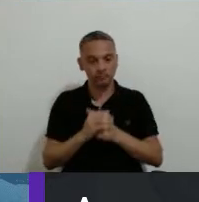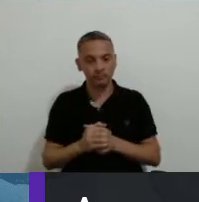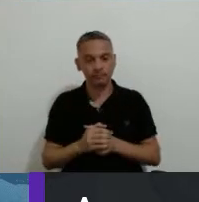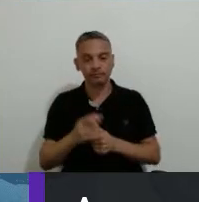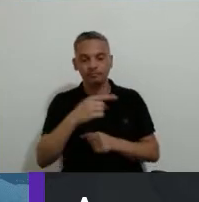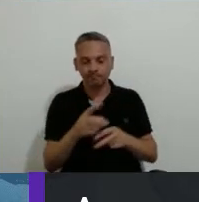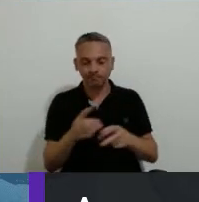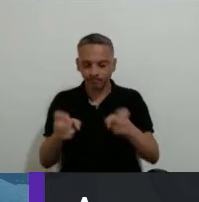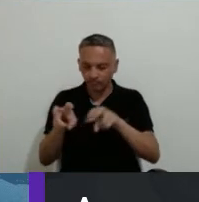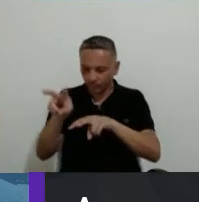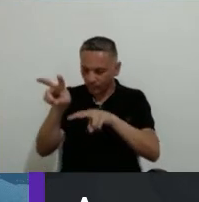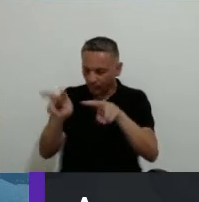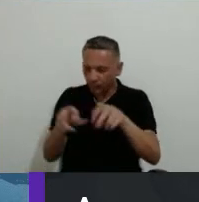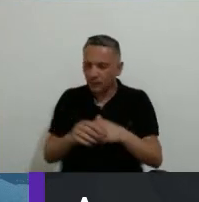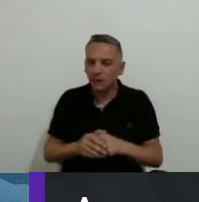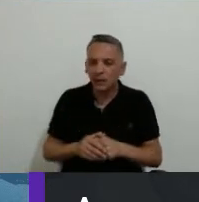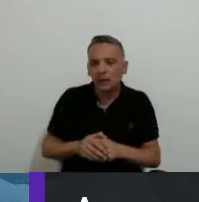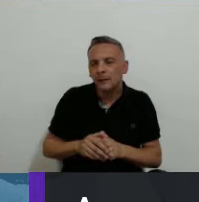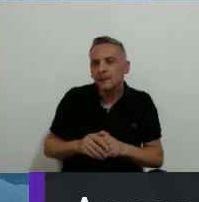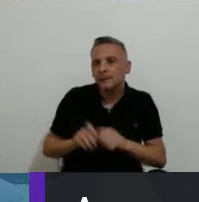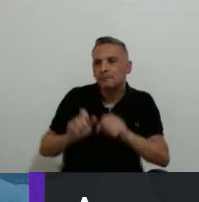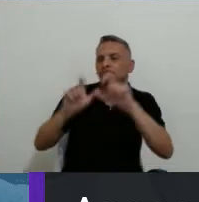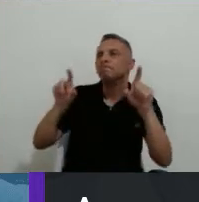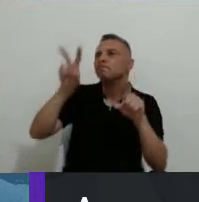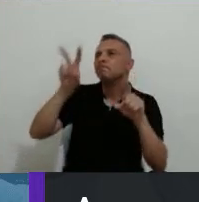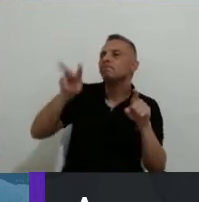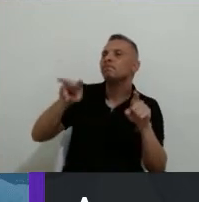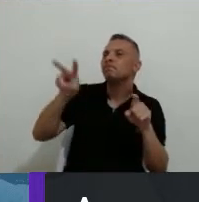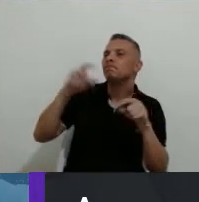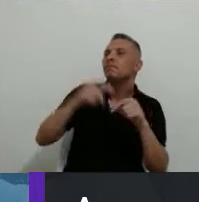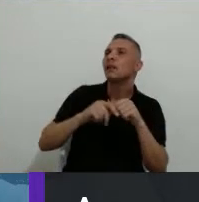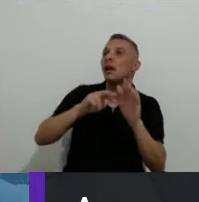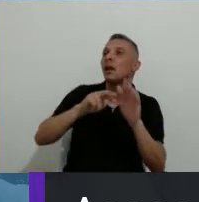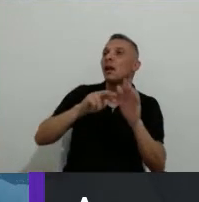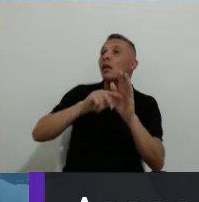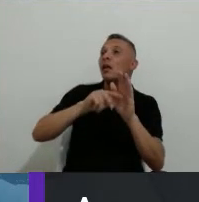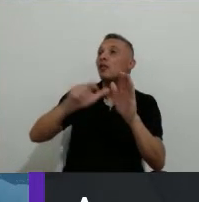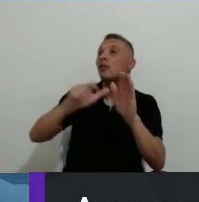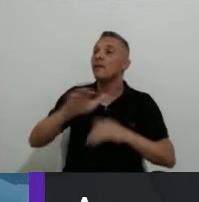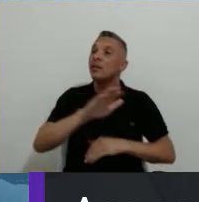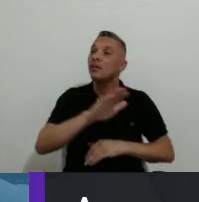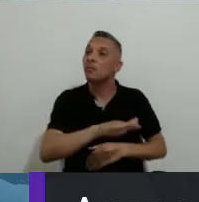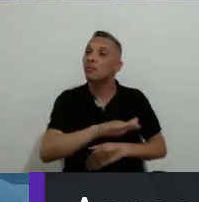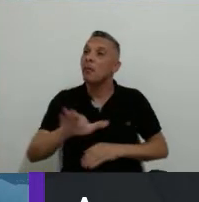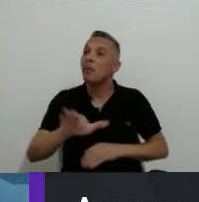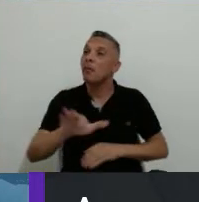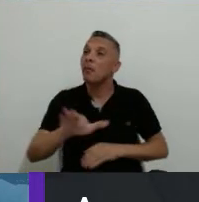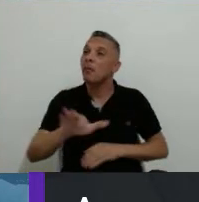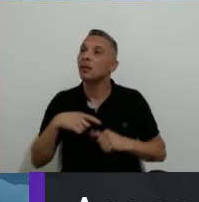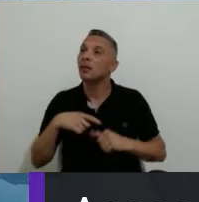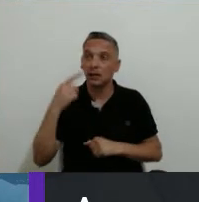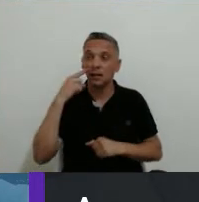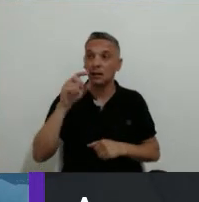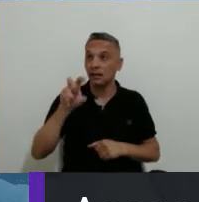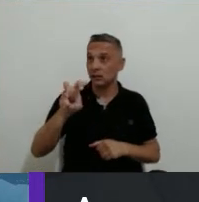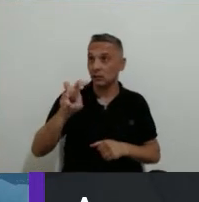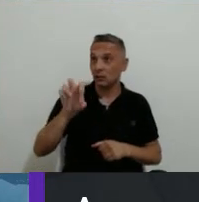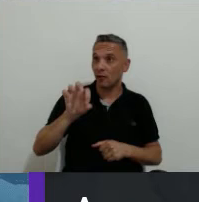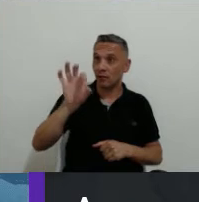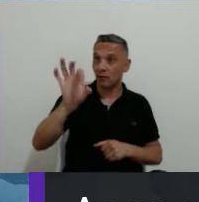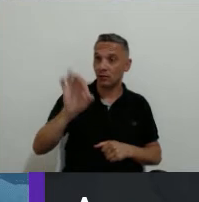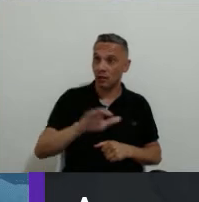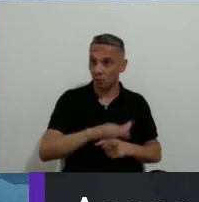as diferentes, as múltiplas infâncias que estão presentes no nosso contexto. Se a gente tem 59% das